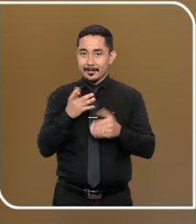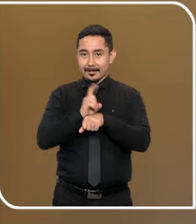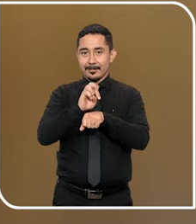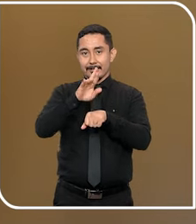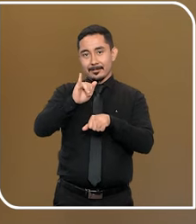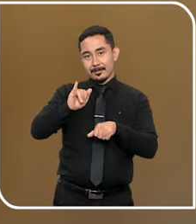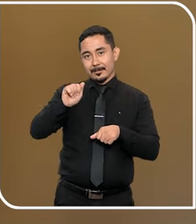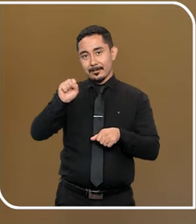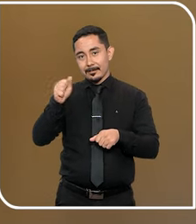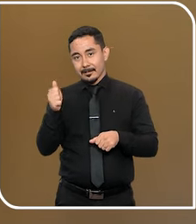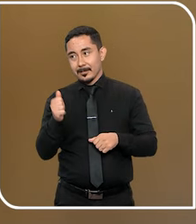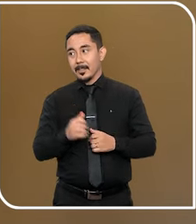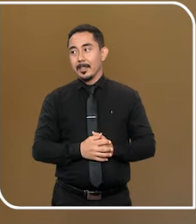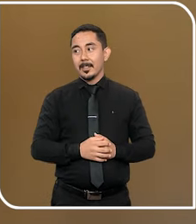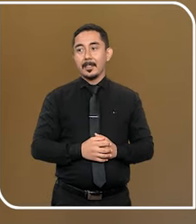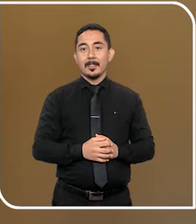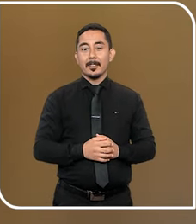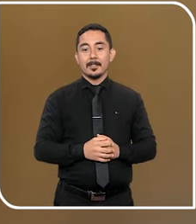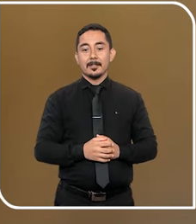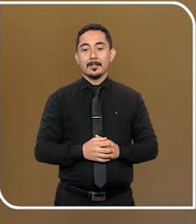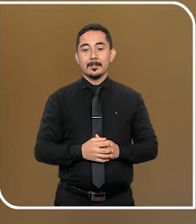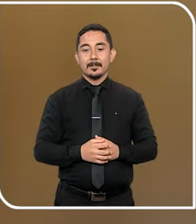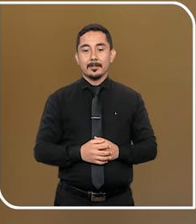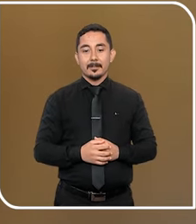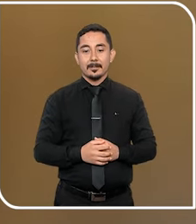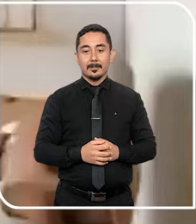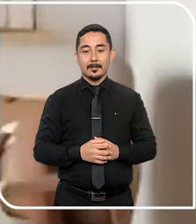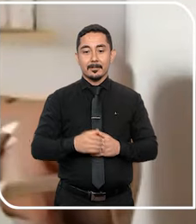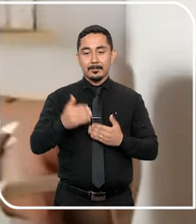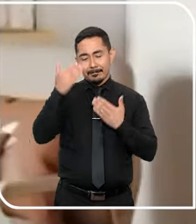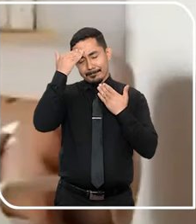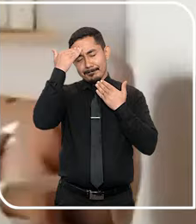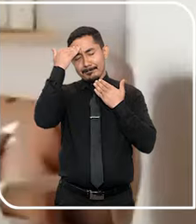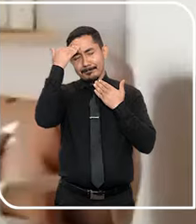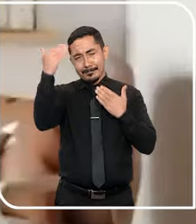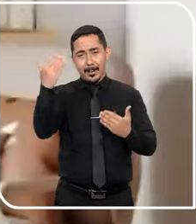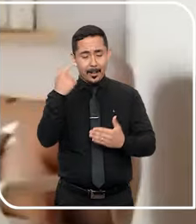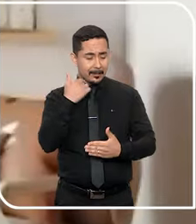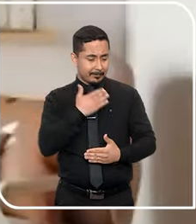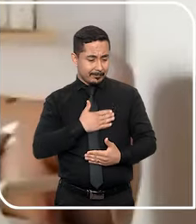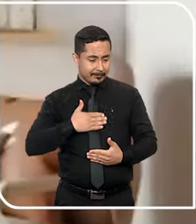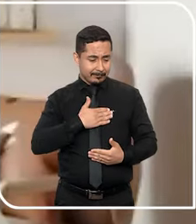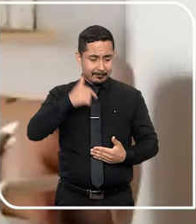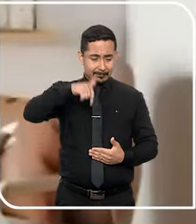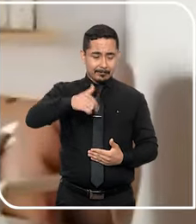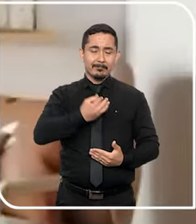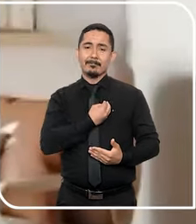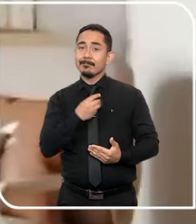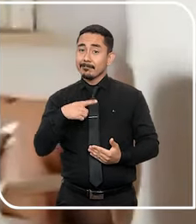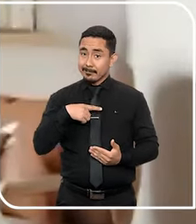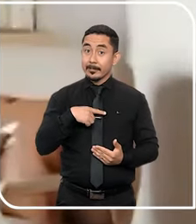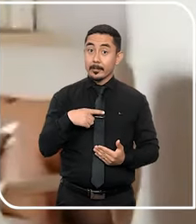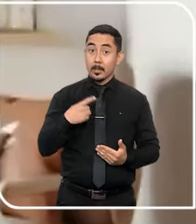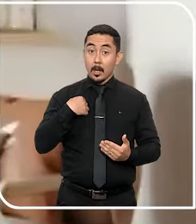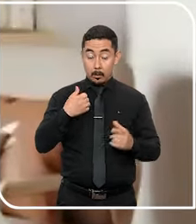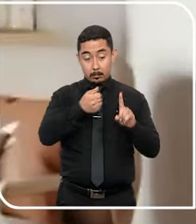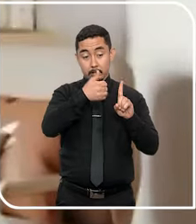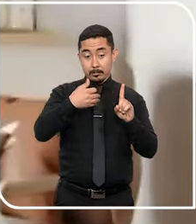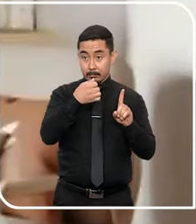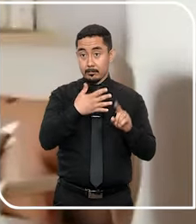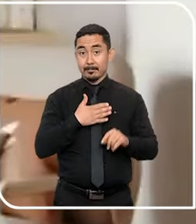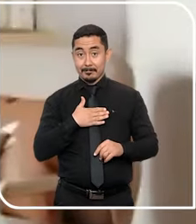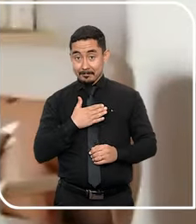bem-vinda dout Isa muito obrigada OB ada gente é um prazer est aqui eu vou fazer a